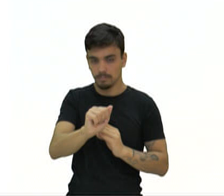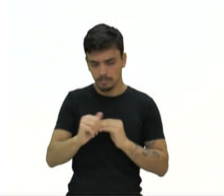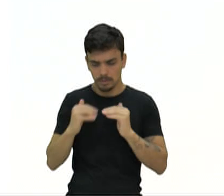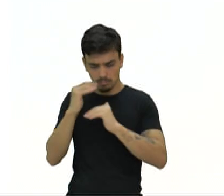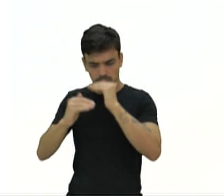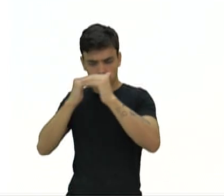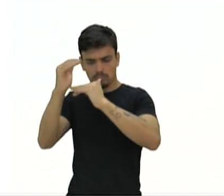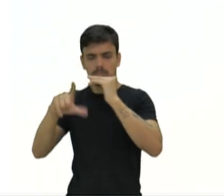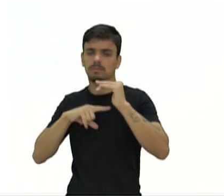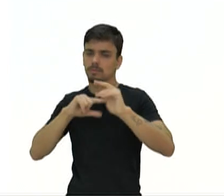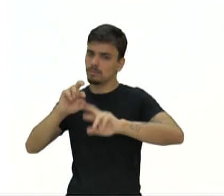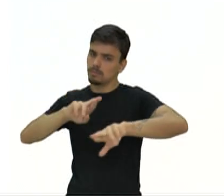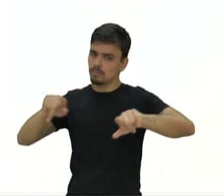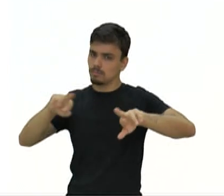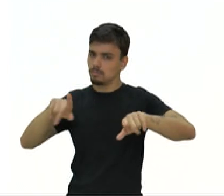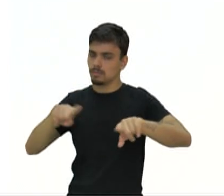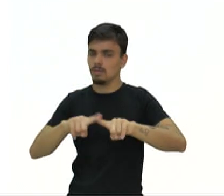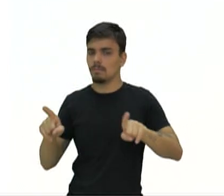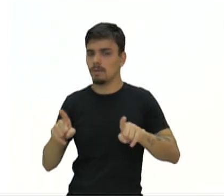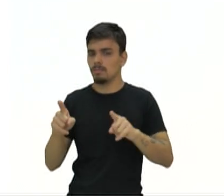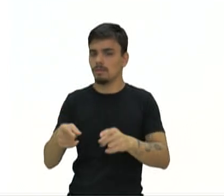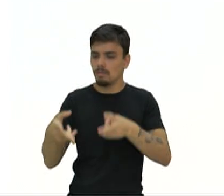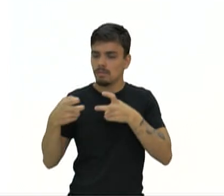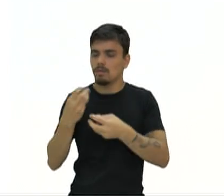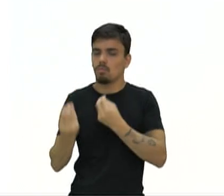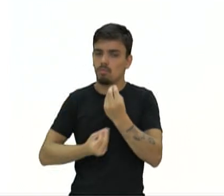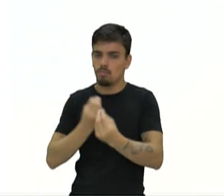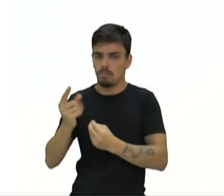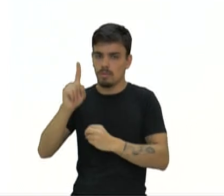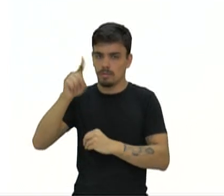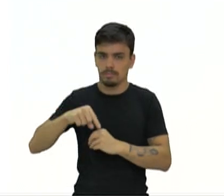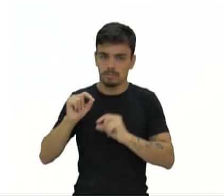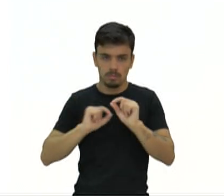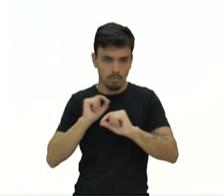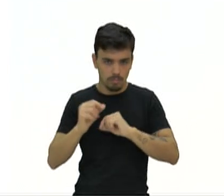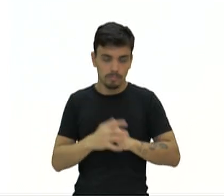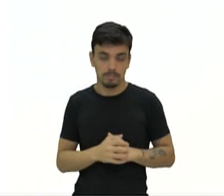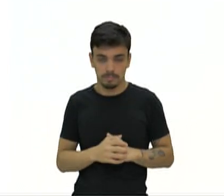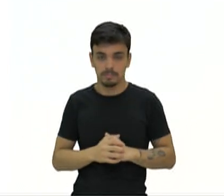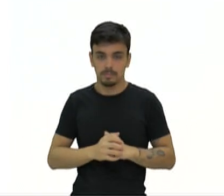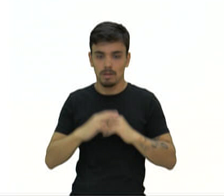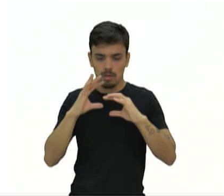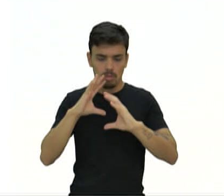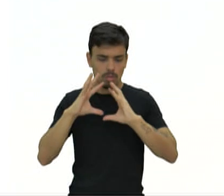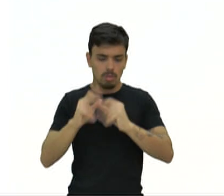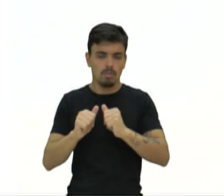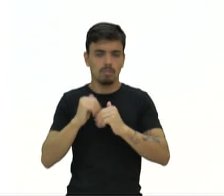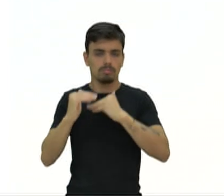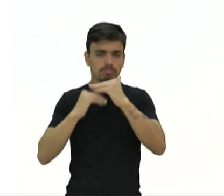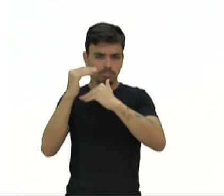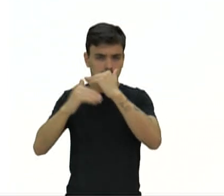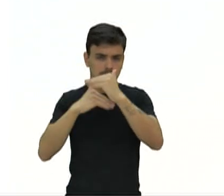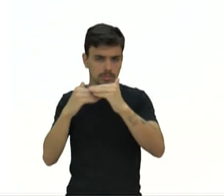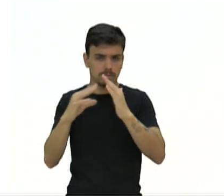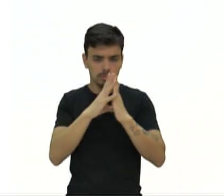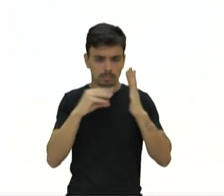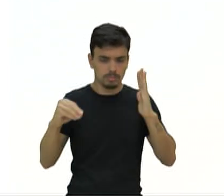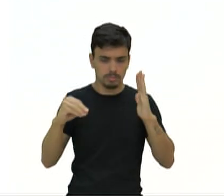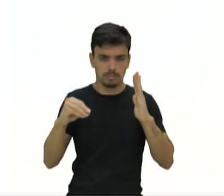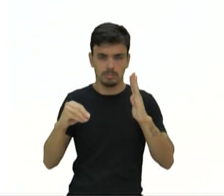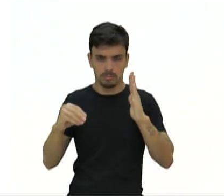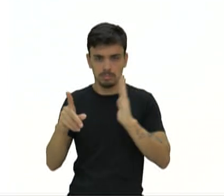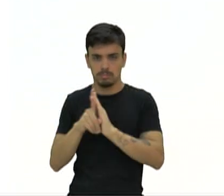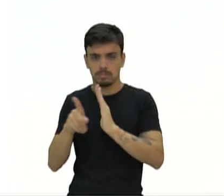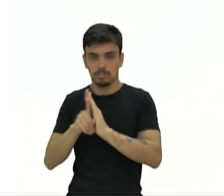ter a diferenciação, para a gente poder verificar que realmente todo o processo induz a cópia genética